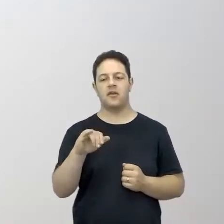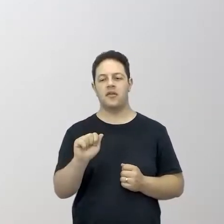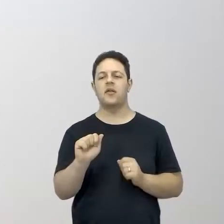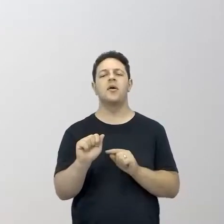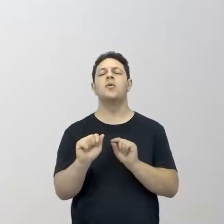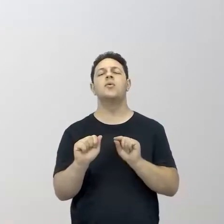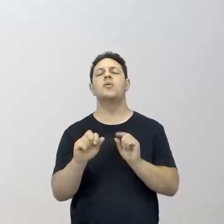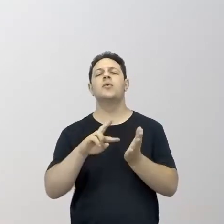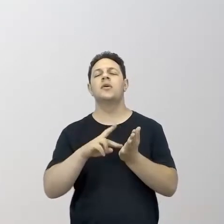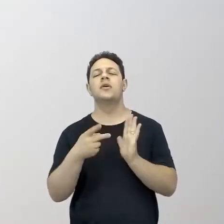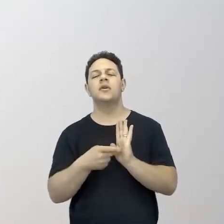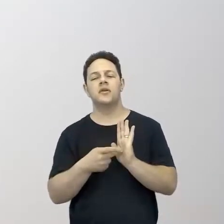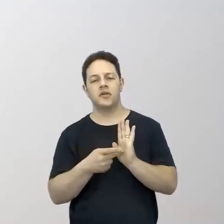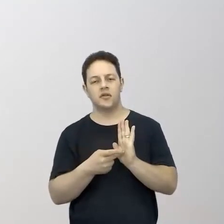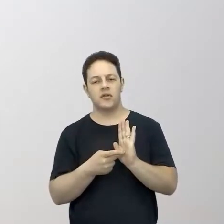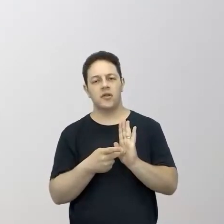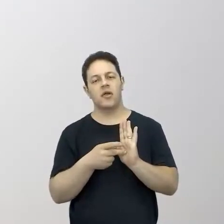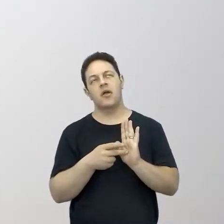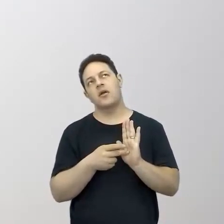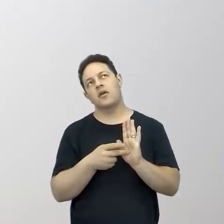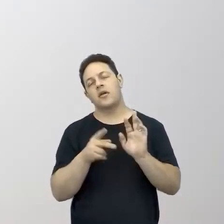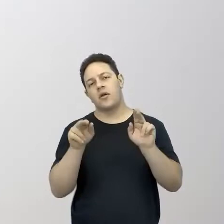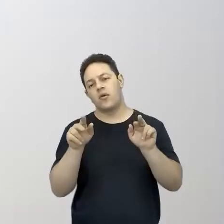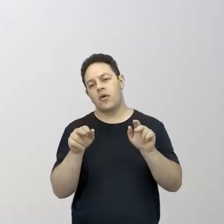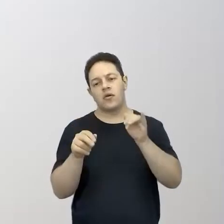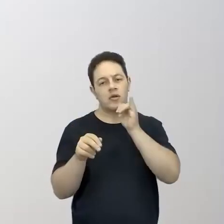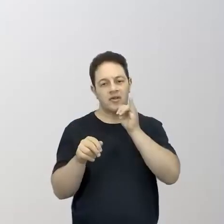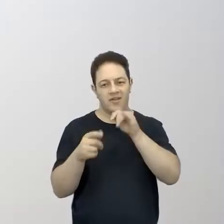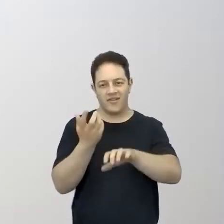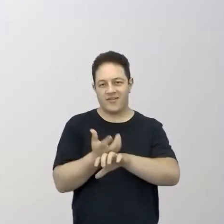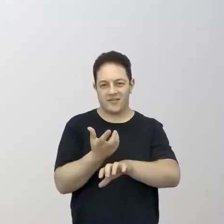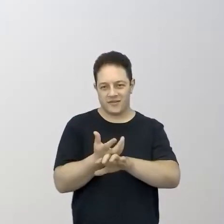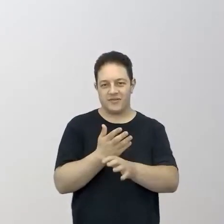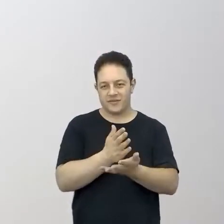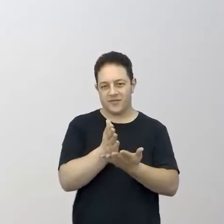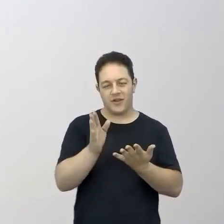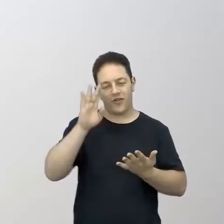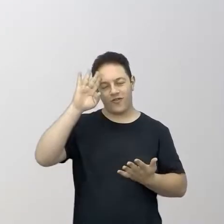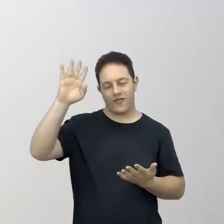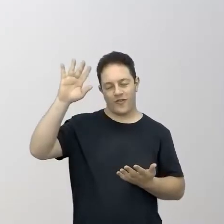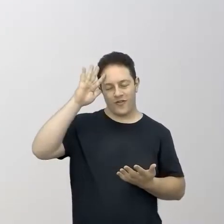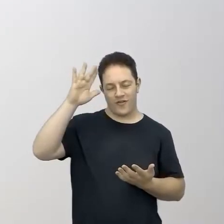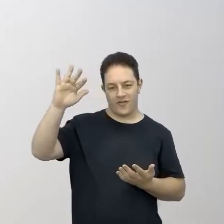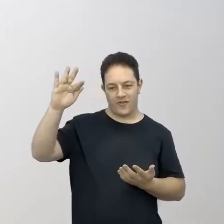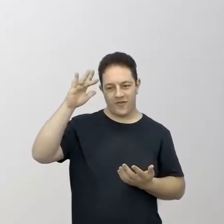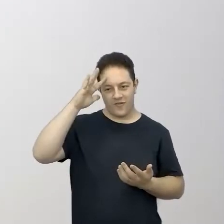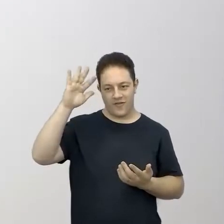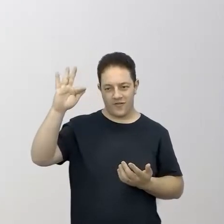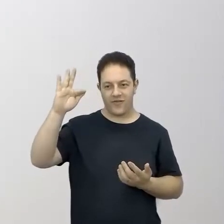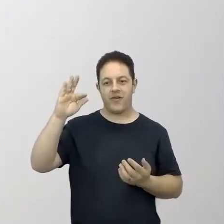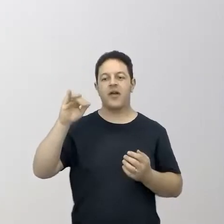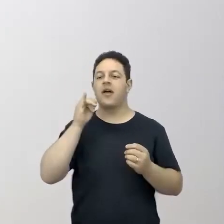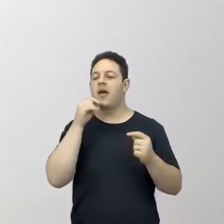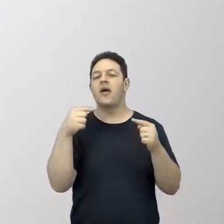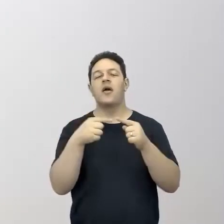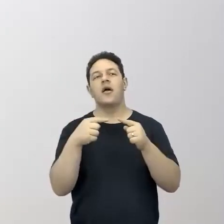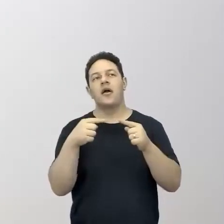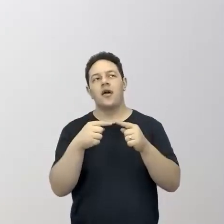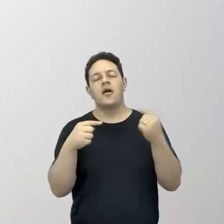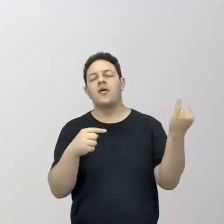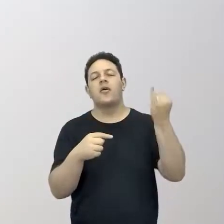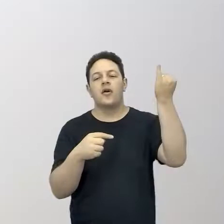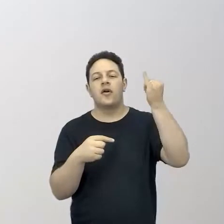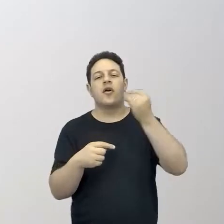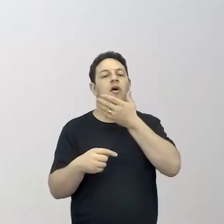Isso é um princípio da estética, que é essa disciplina filosófica que nós estudamos também, que é muito importante, que a